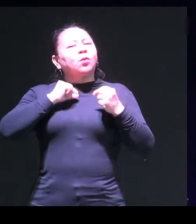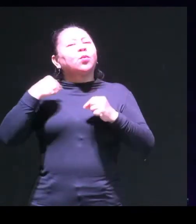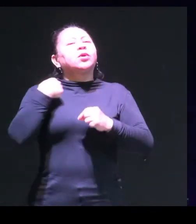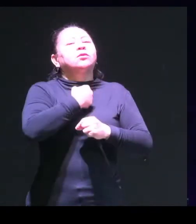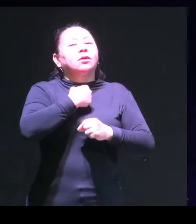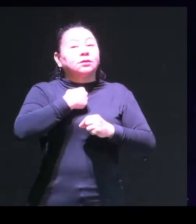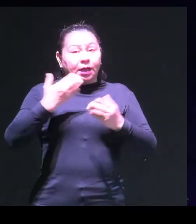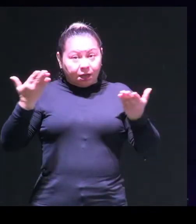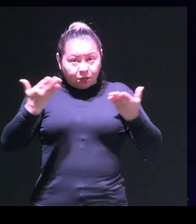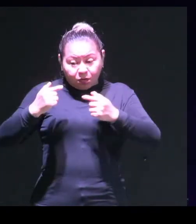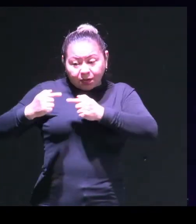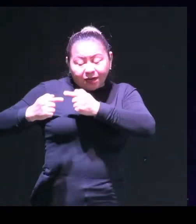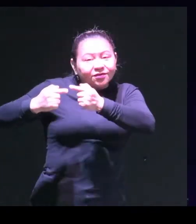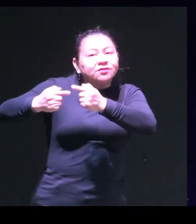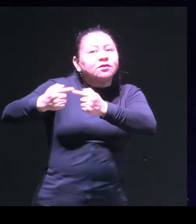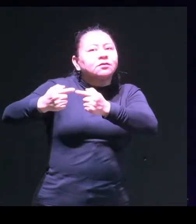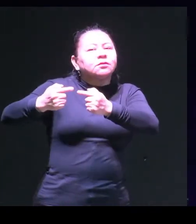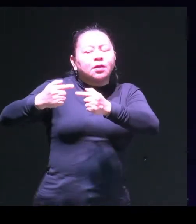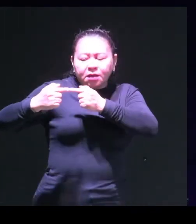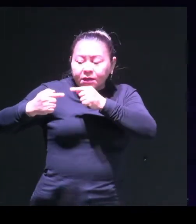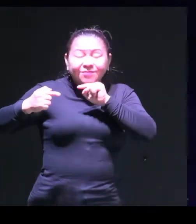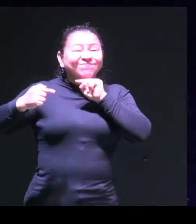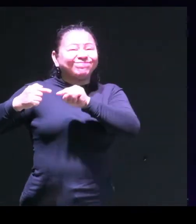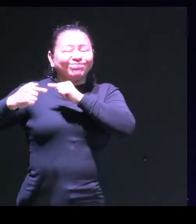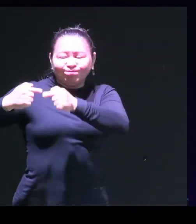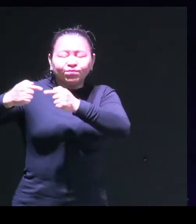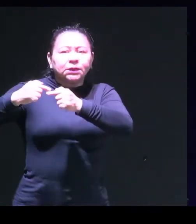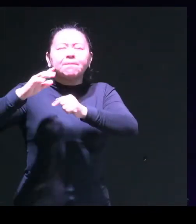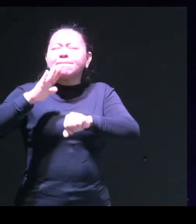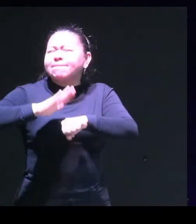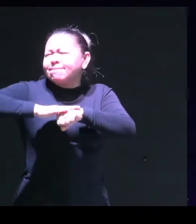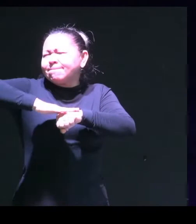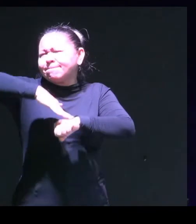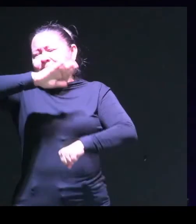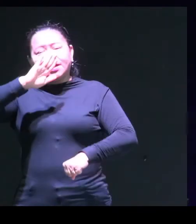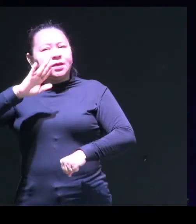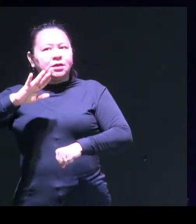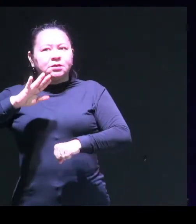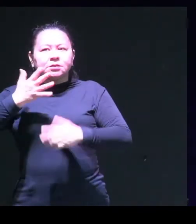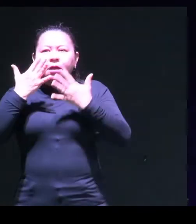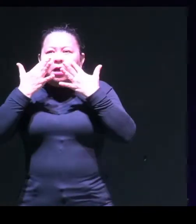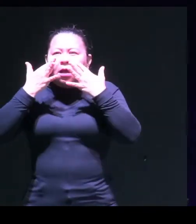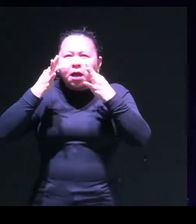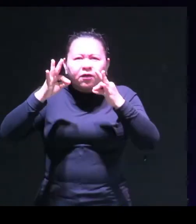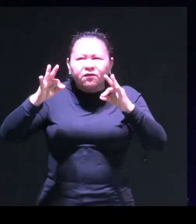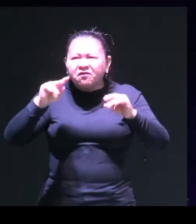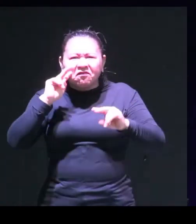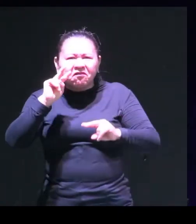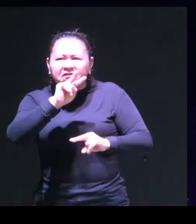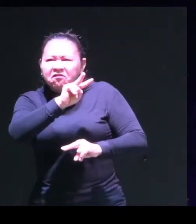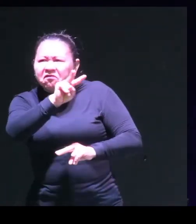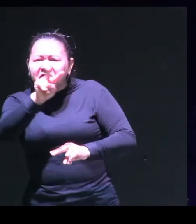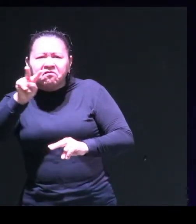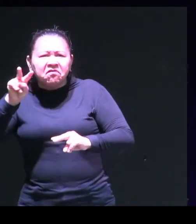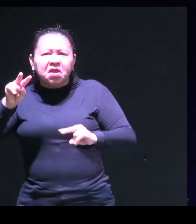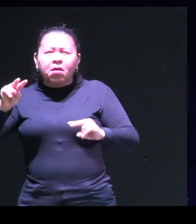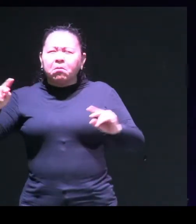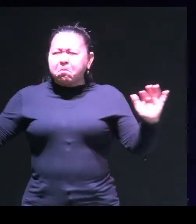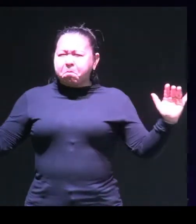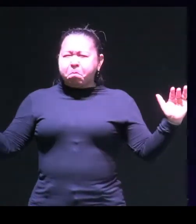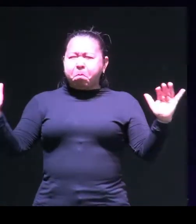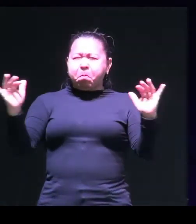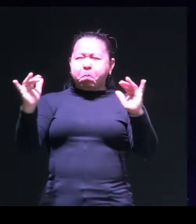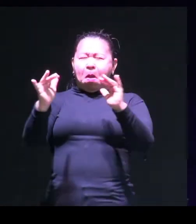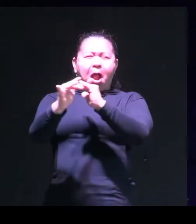Essa geração foi a geração que mais ouviu de catástrofes, tsunamis, guerras